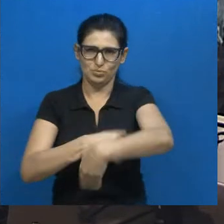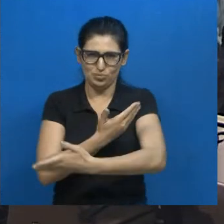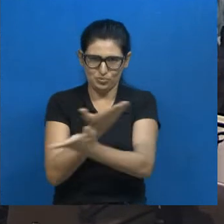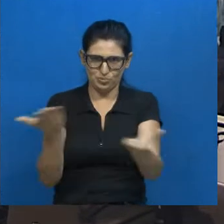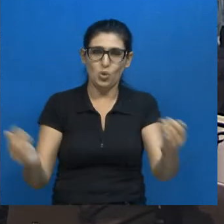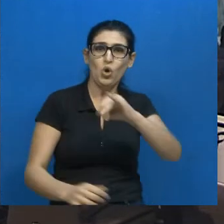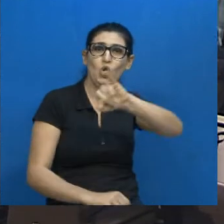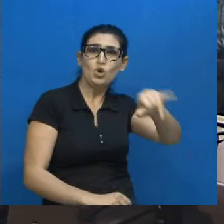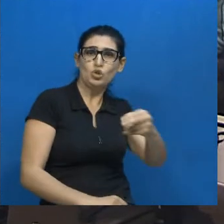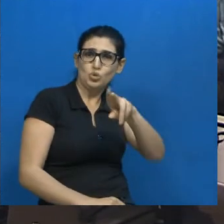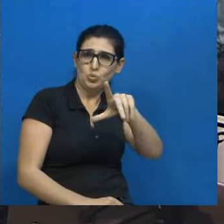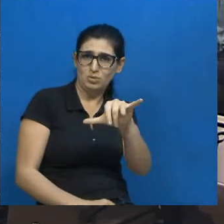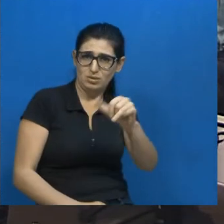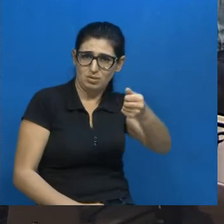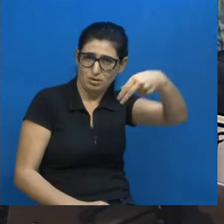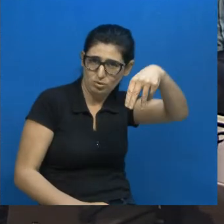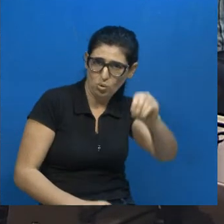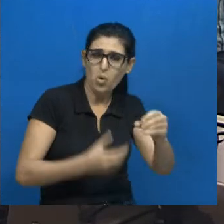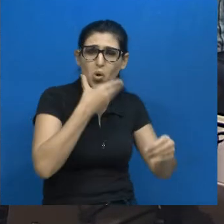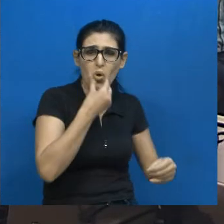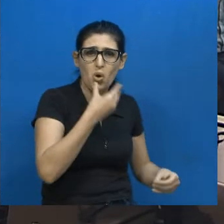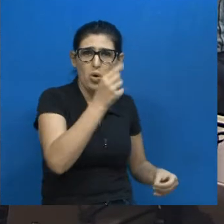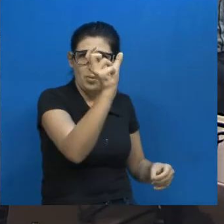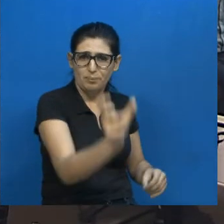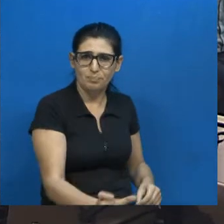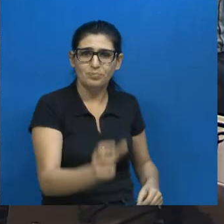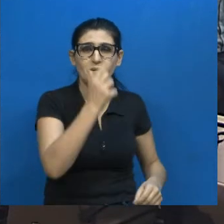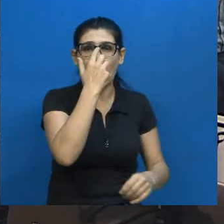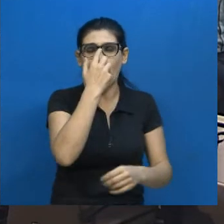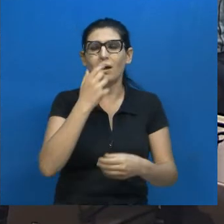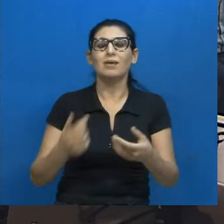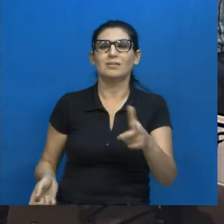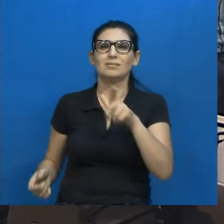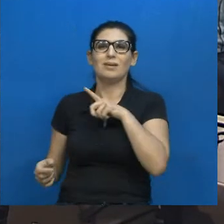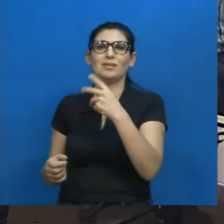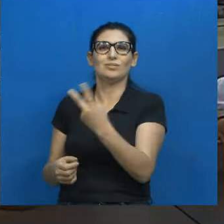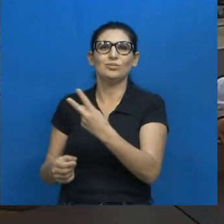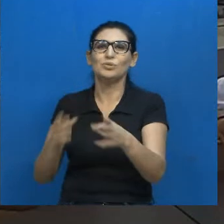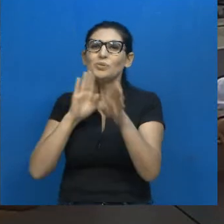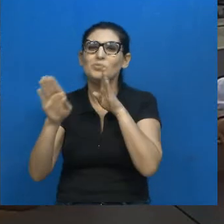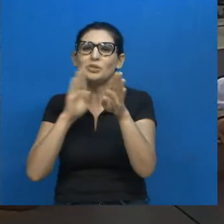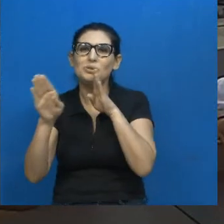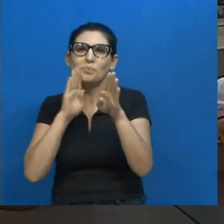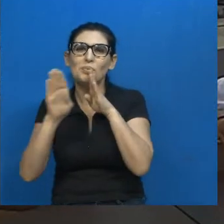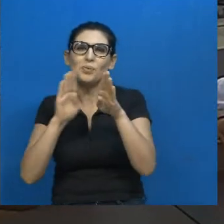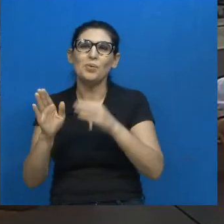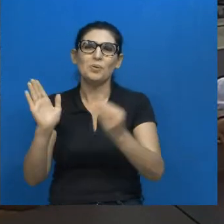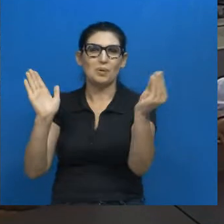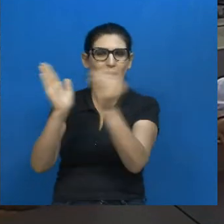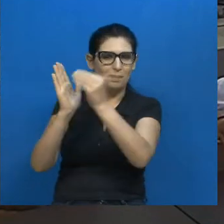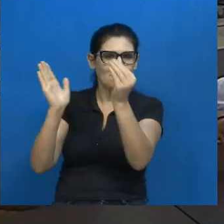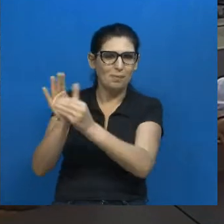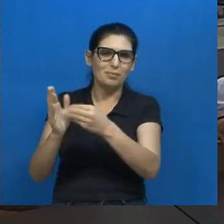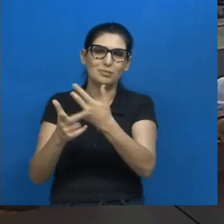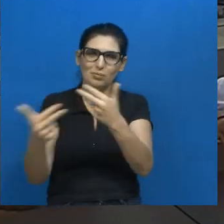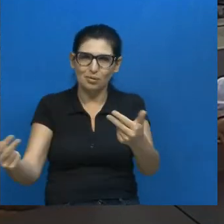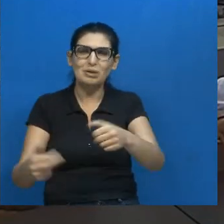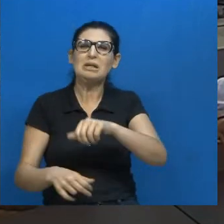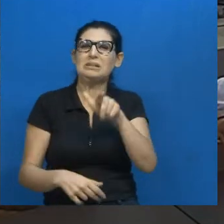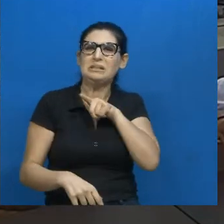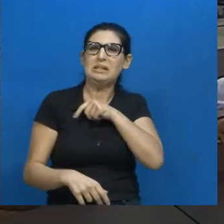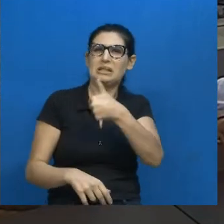sou Juliano Barbarossi, tenho 2 grupos de cobrança no Facebook, tendo uma delas uma página, com, em média, 15